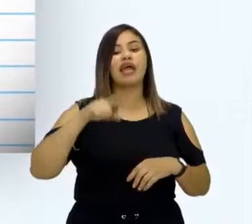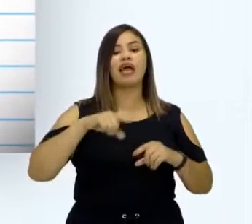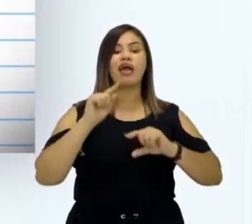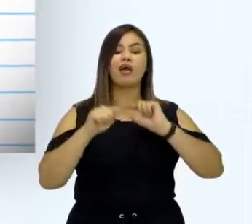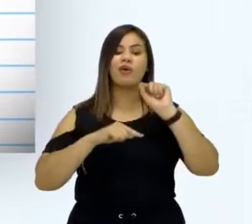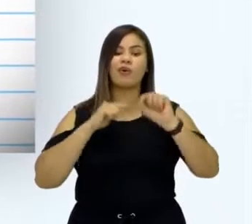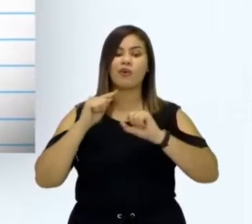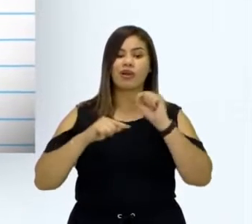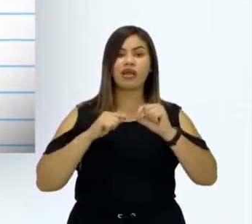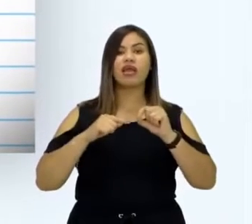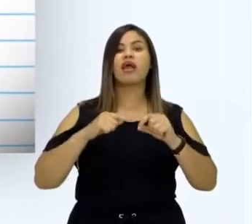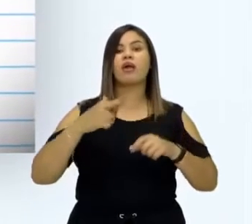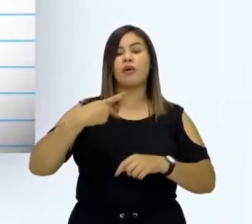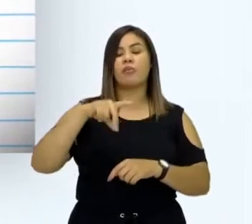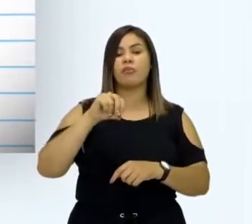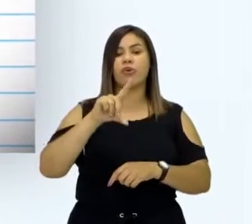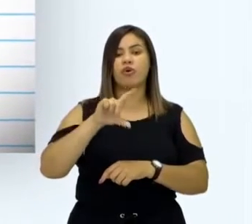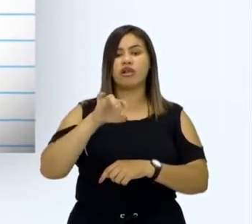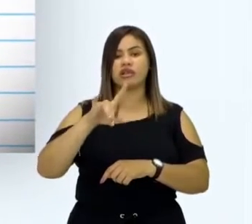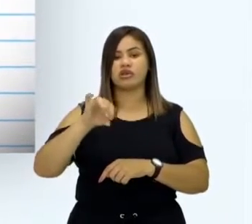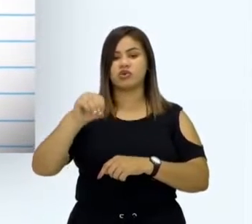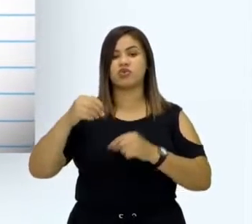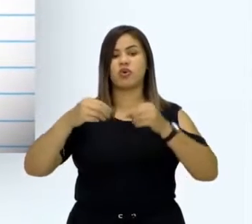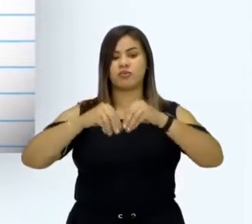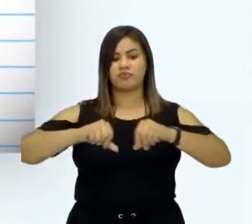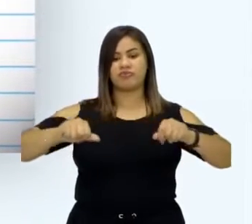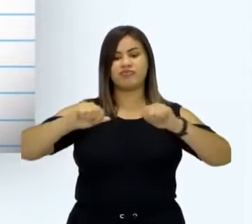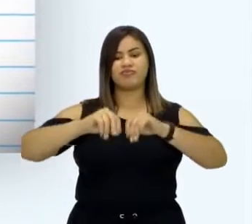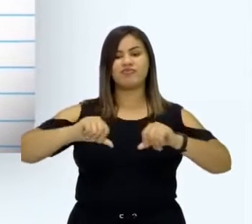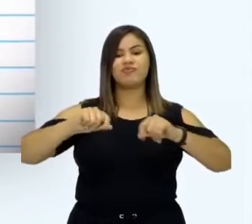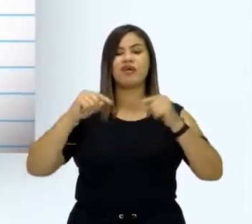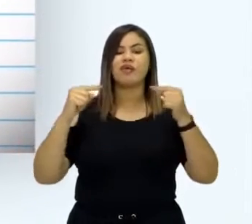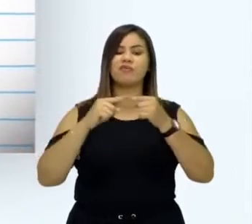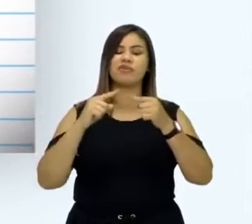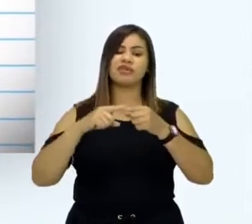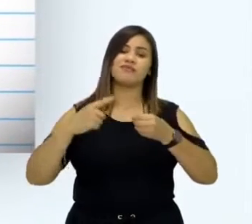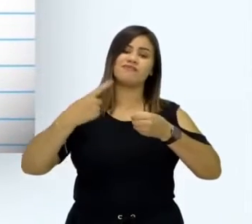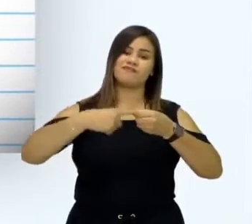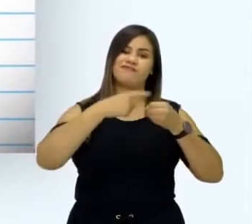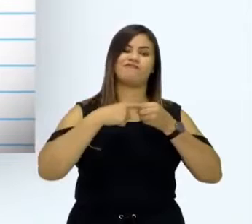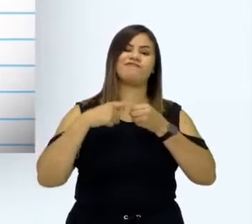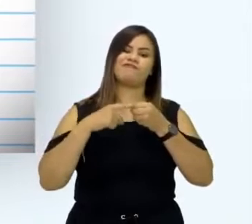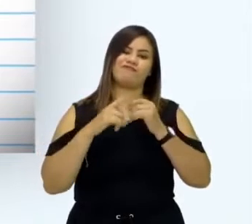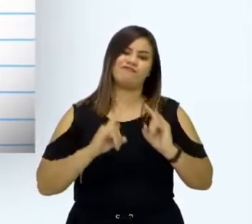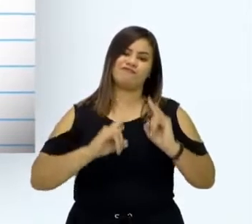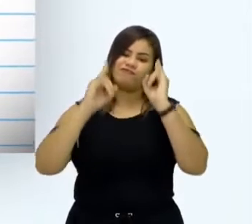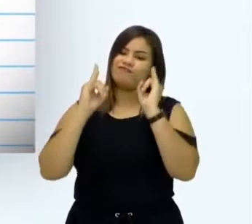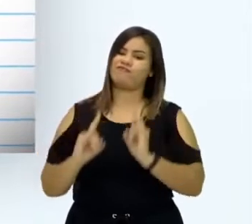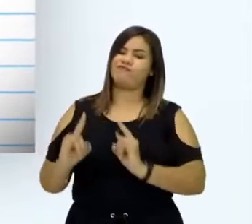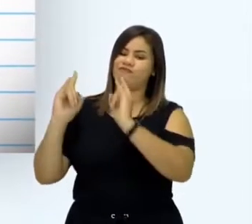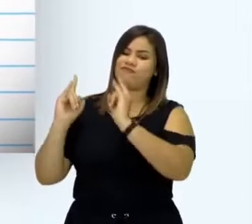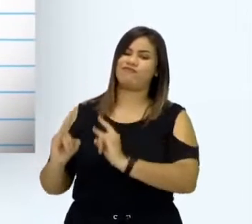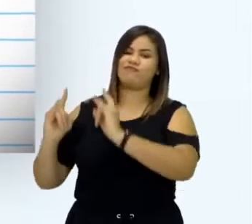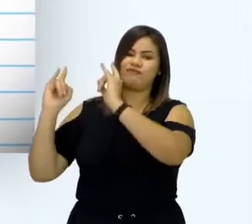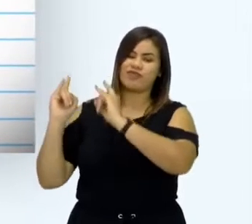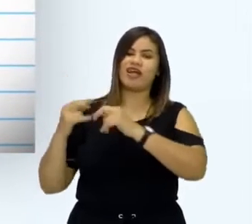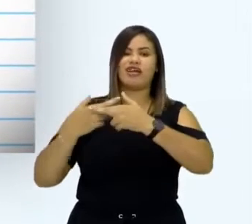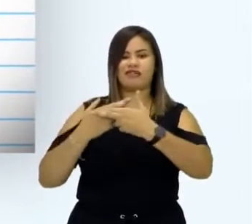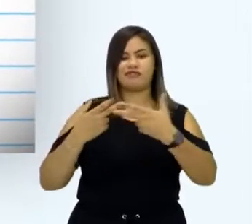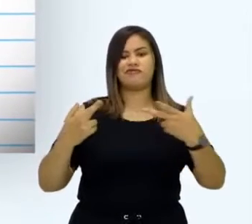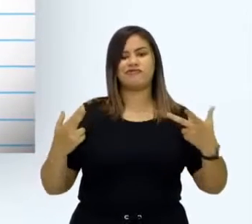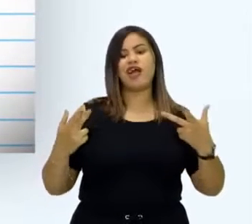a polígonos com mais de 75% de sua superfície ocupada com uso urbano, ou seja, com predominância de